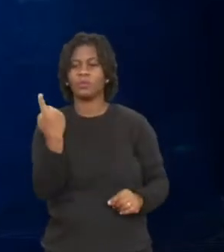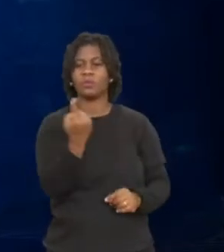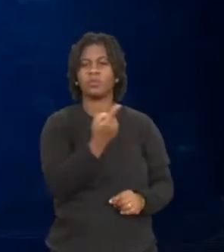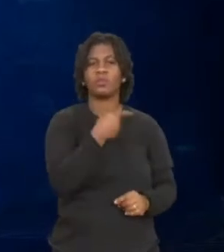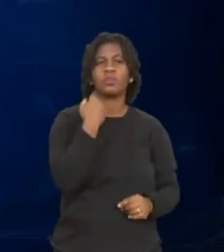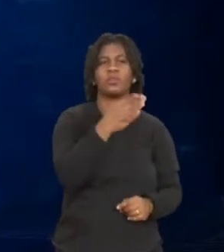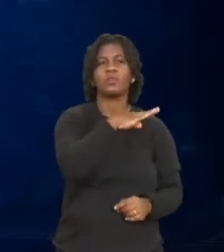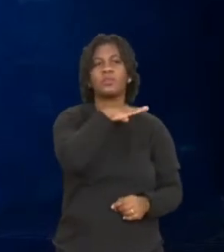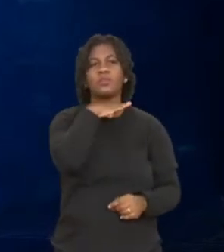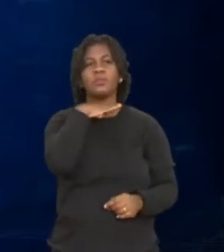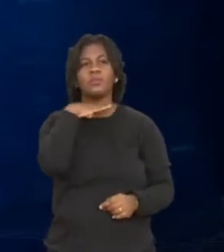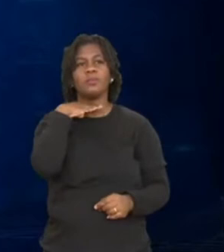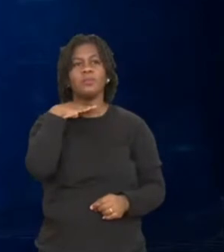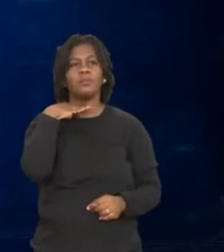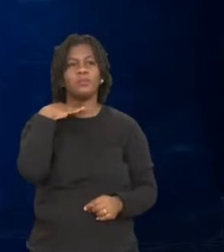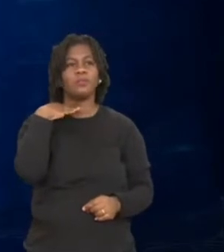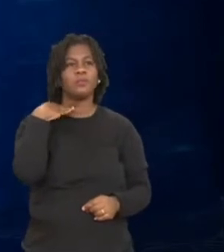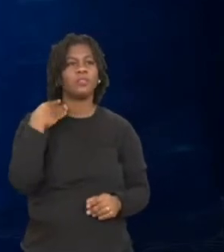padeceu.